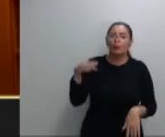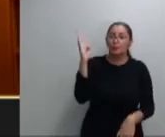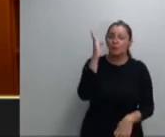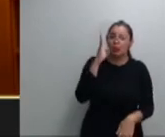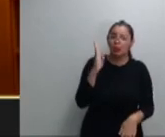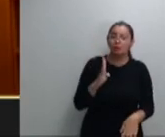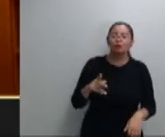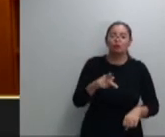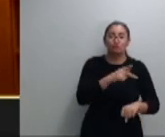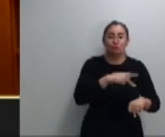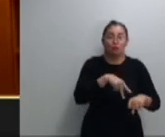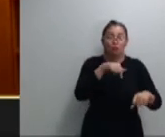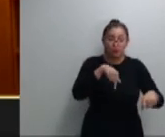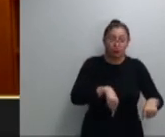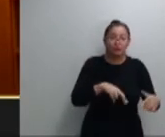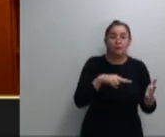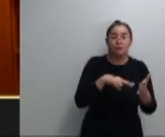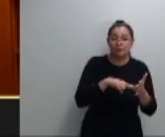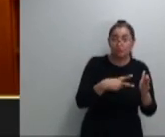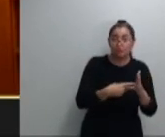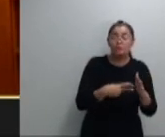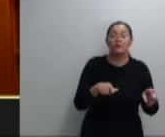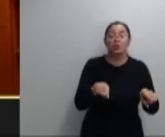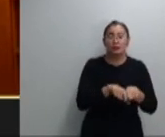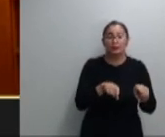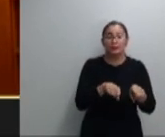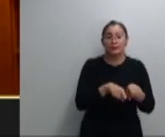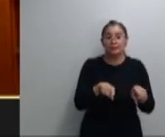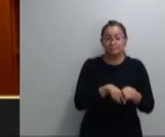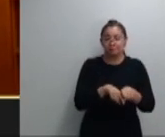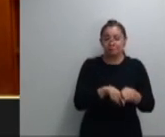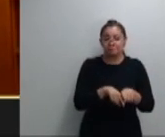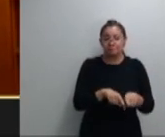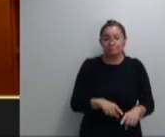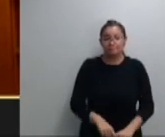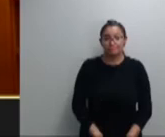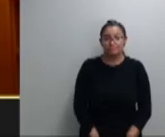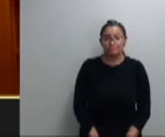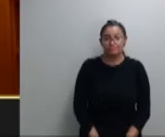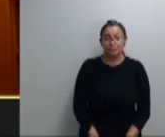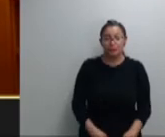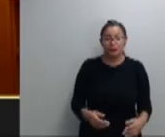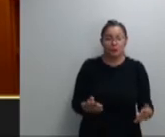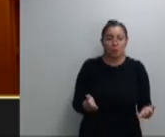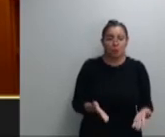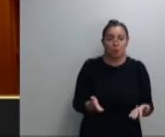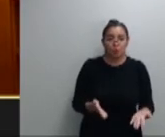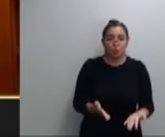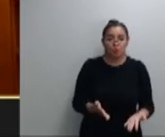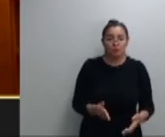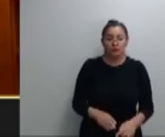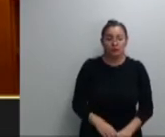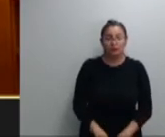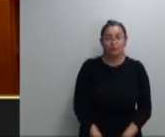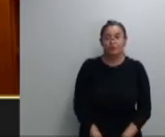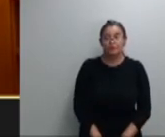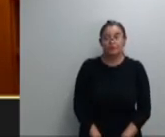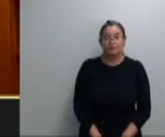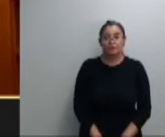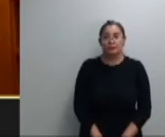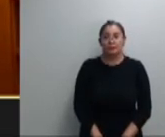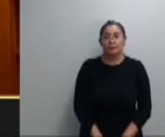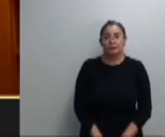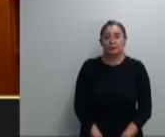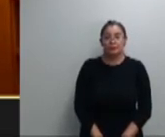do decreto 435 de 1992. Hoje ela é regulamentada para a Instrução Normativa 1788. E na